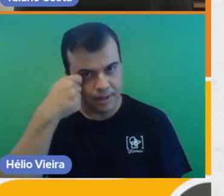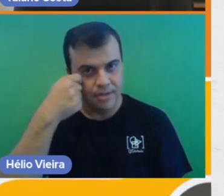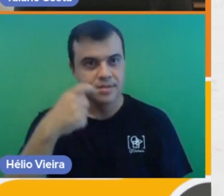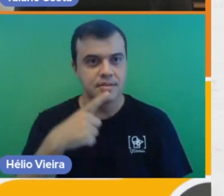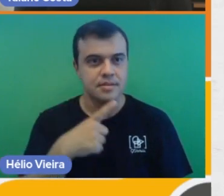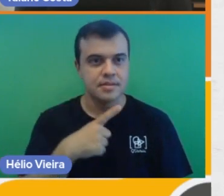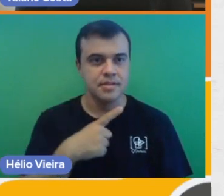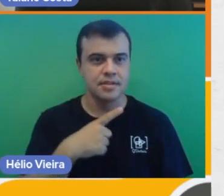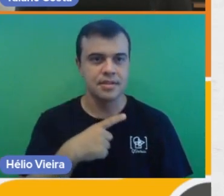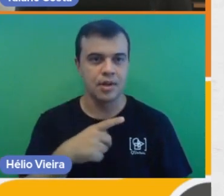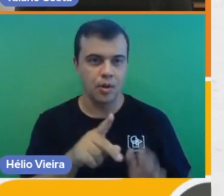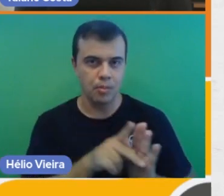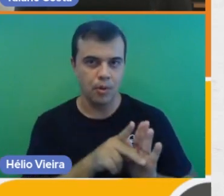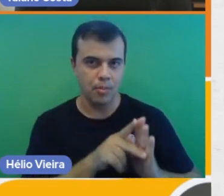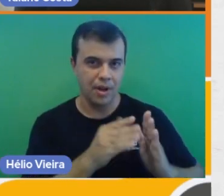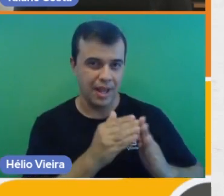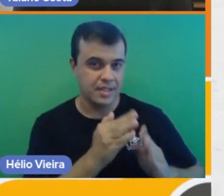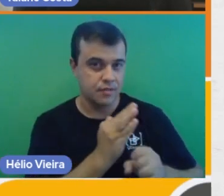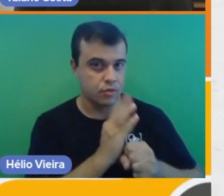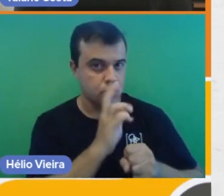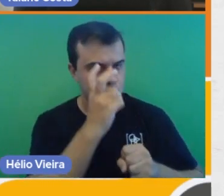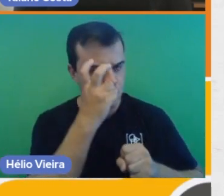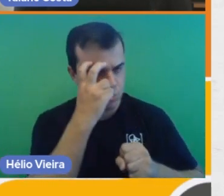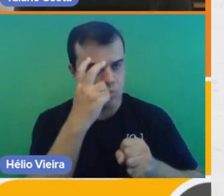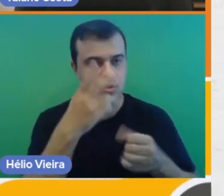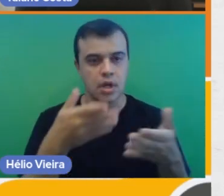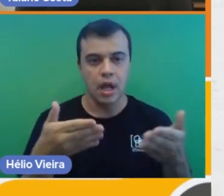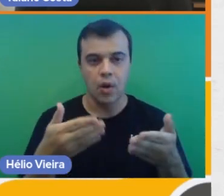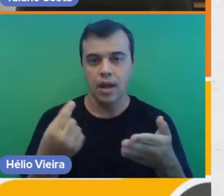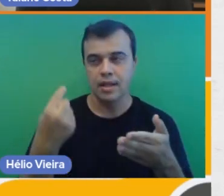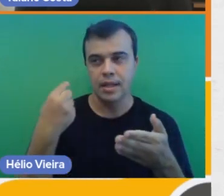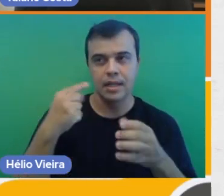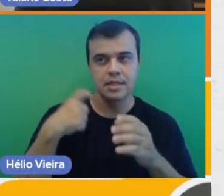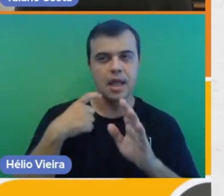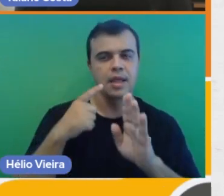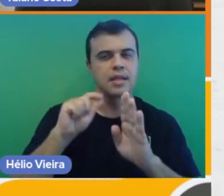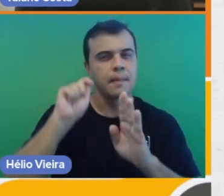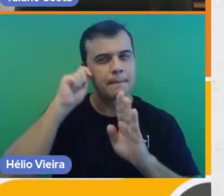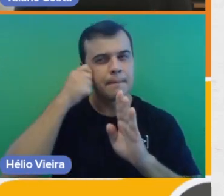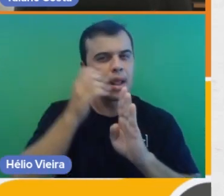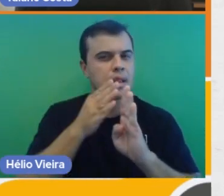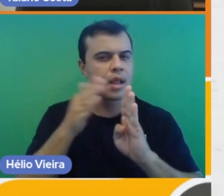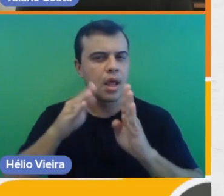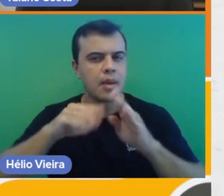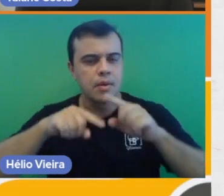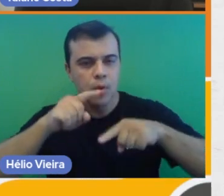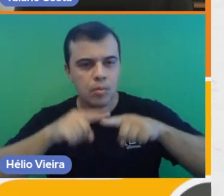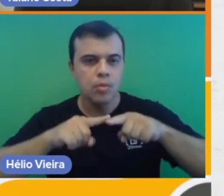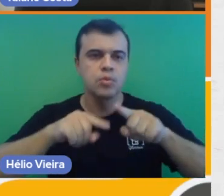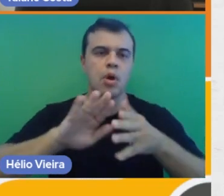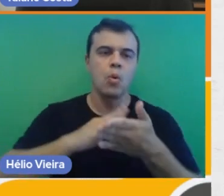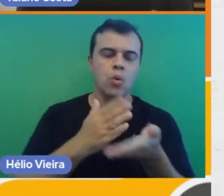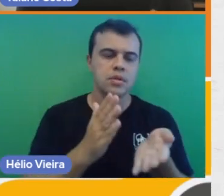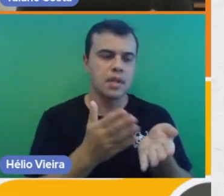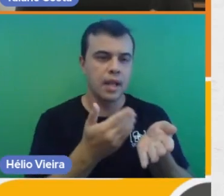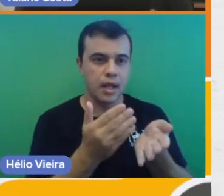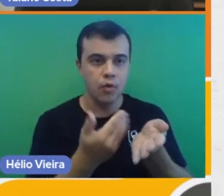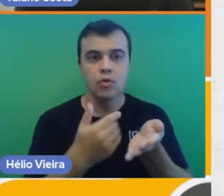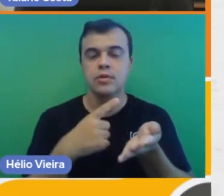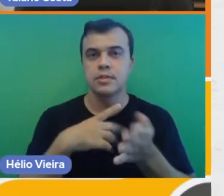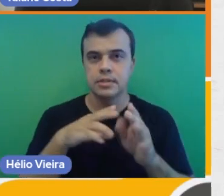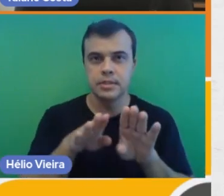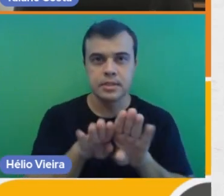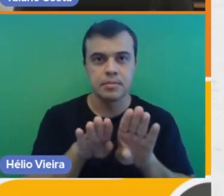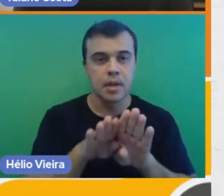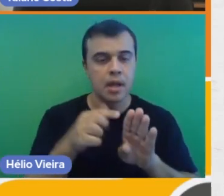o símbolo da Casa Fiat de Cultura. Atrás de mim tem uma estante preta com alguns objetos, livros. E